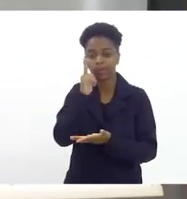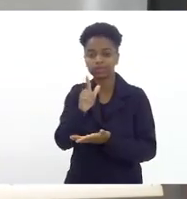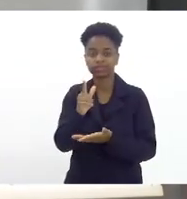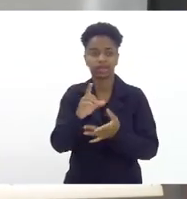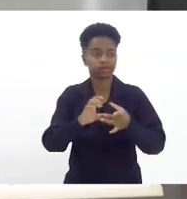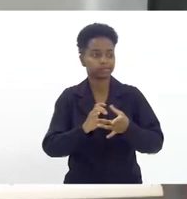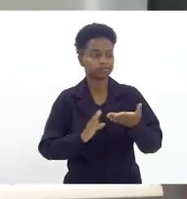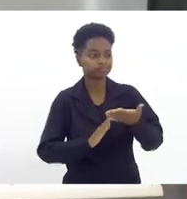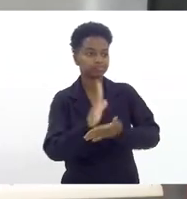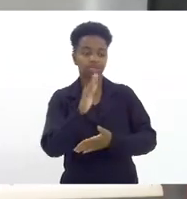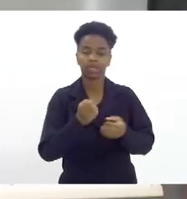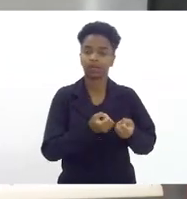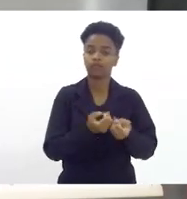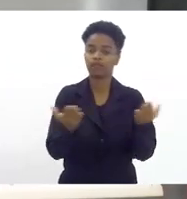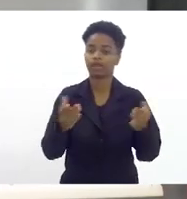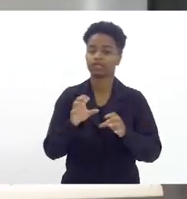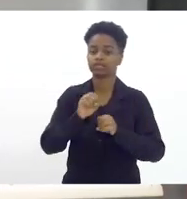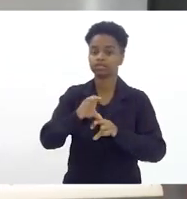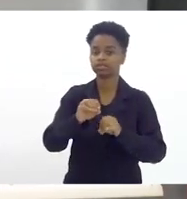privado